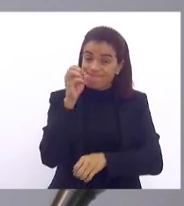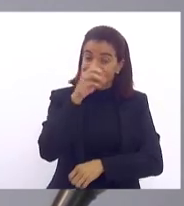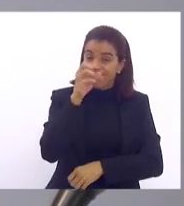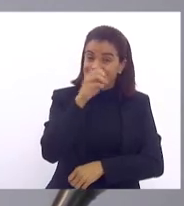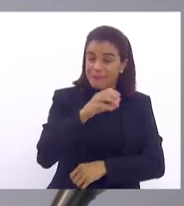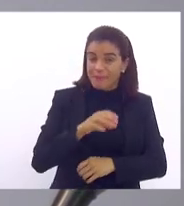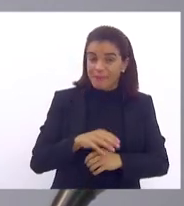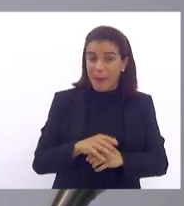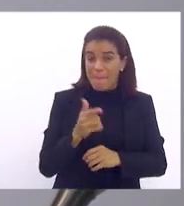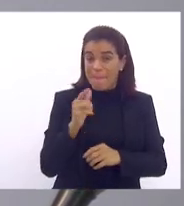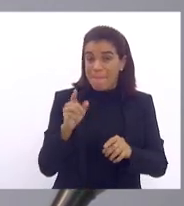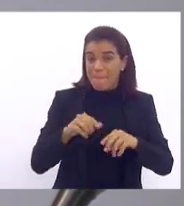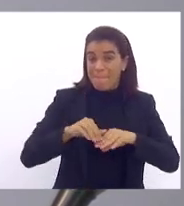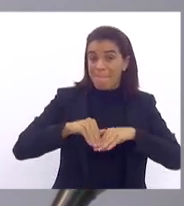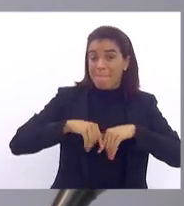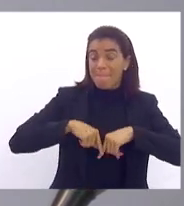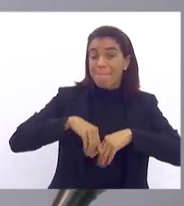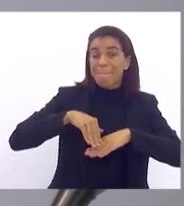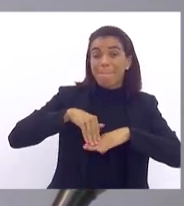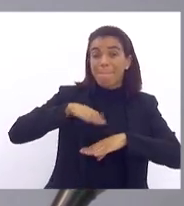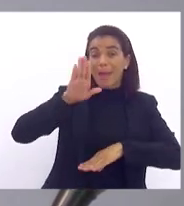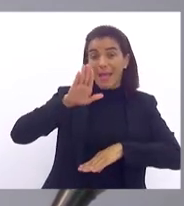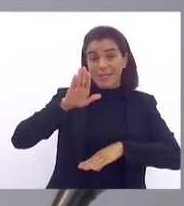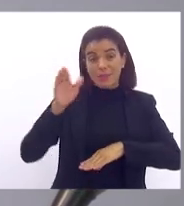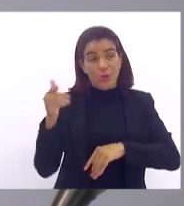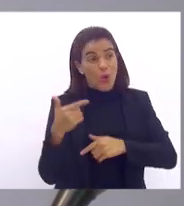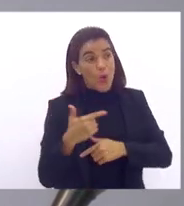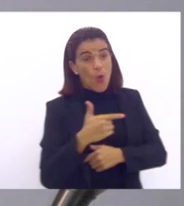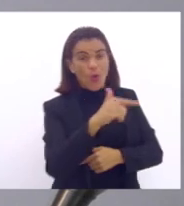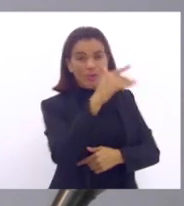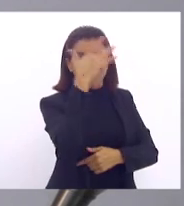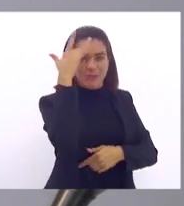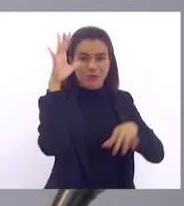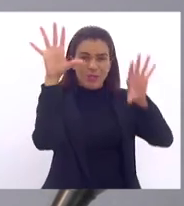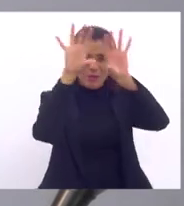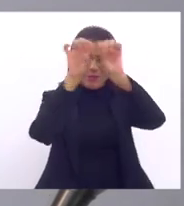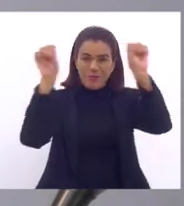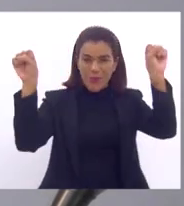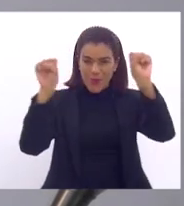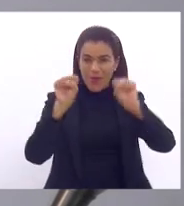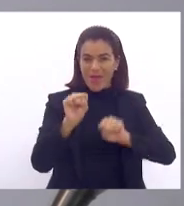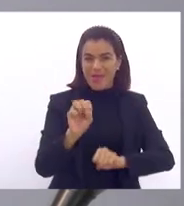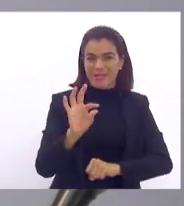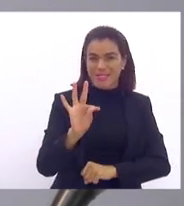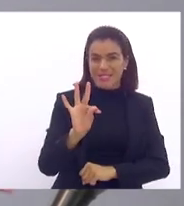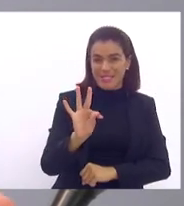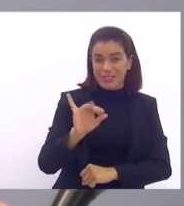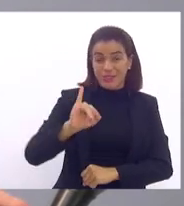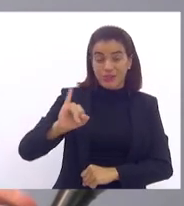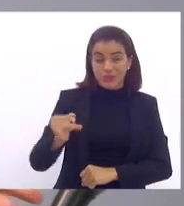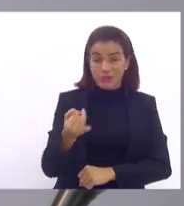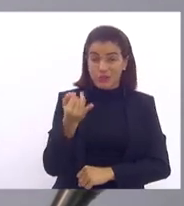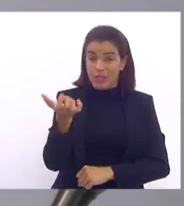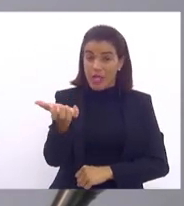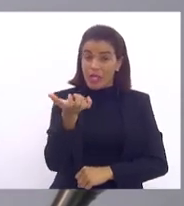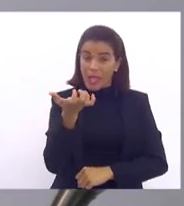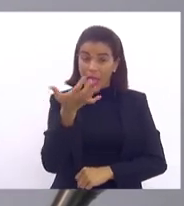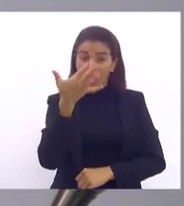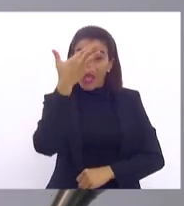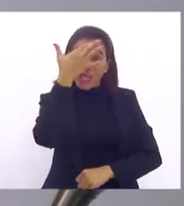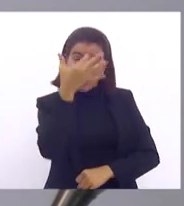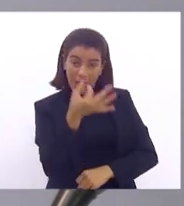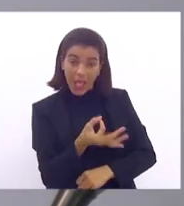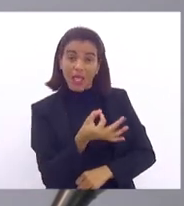que os doutos que estão nos tribunal superiores quando querem interpretam de uma